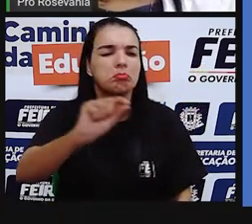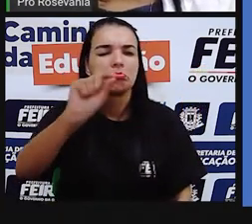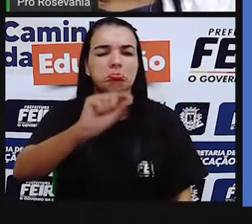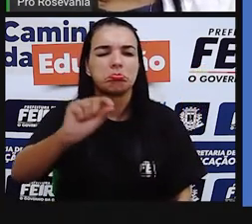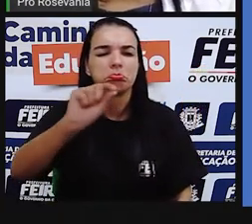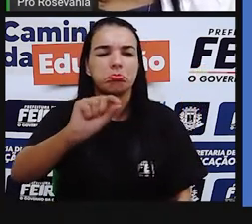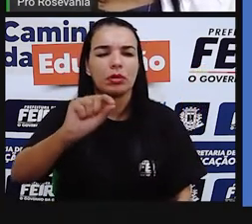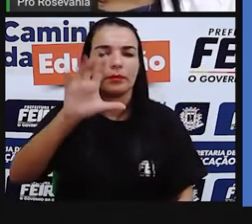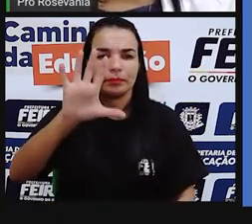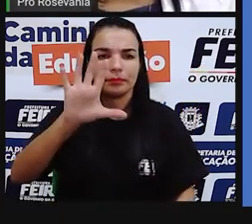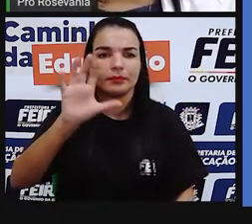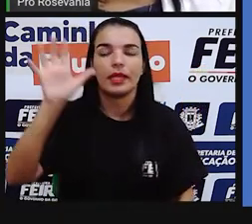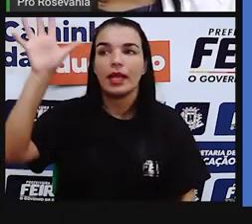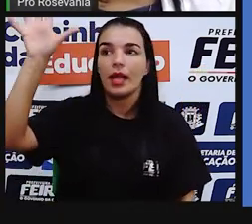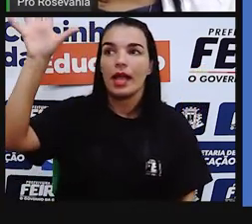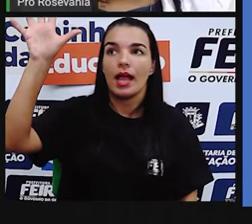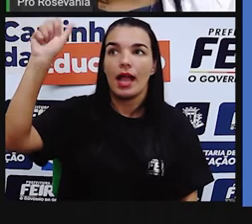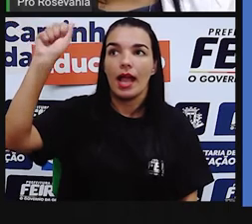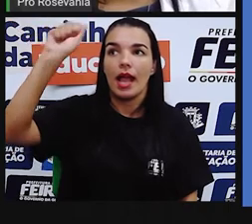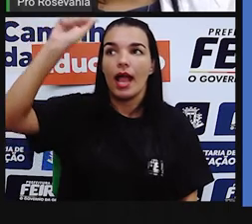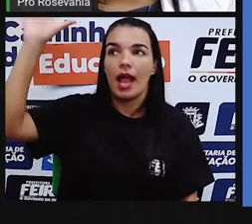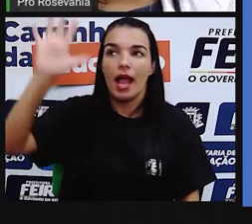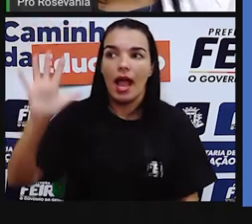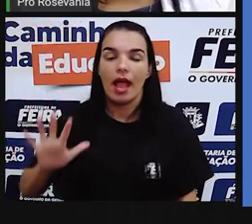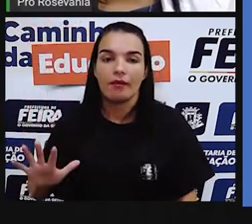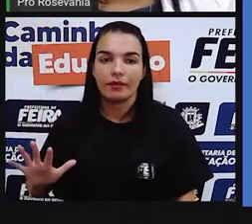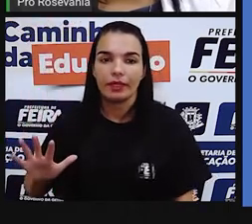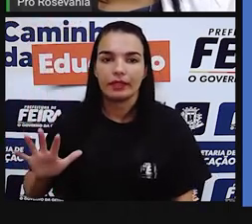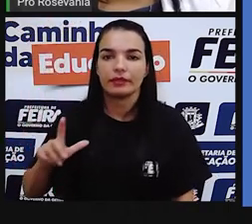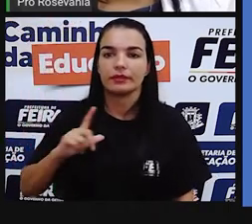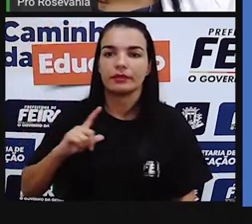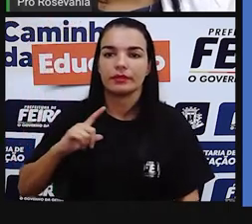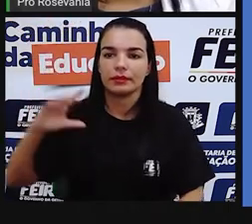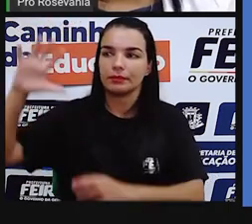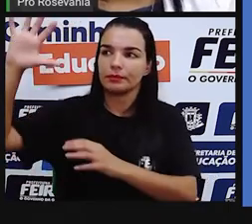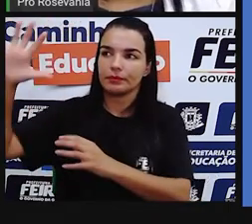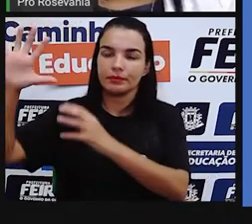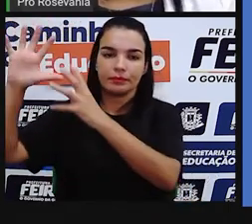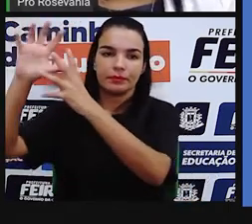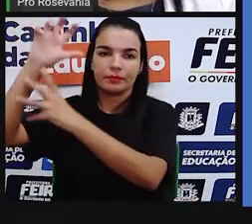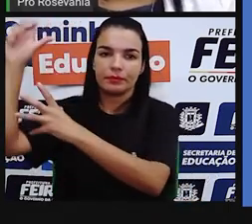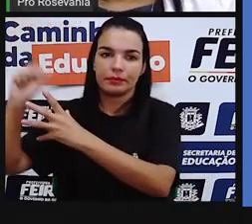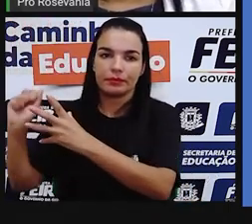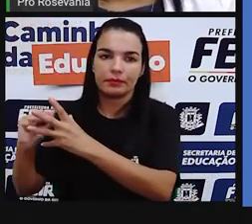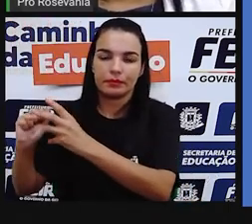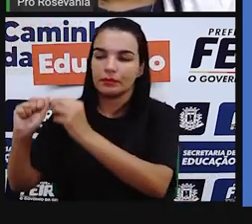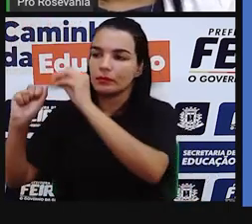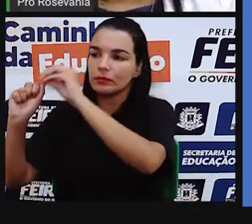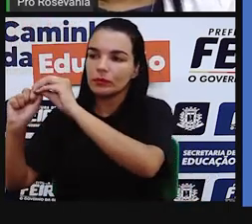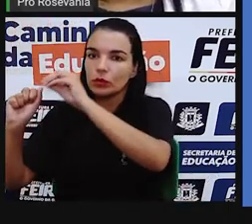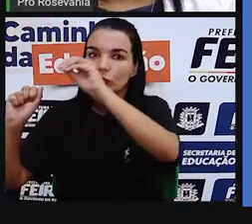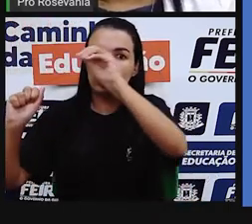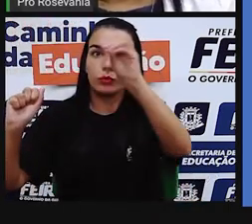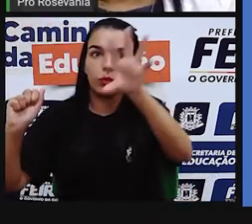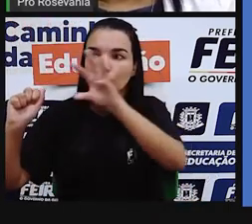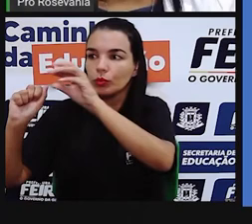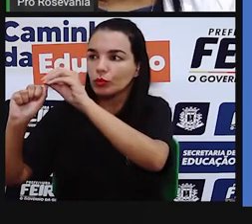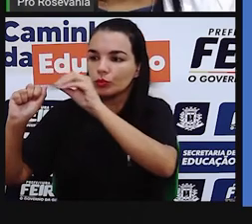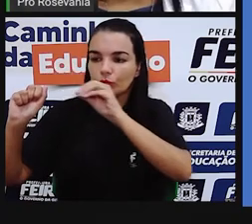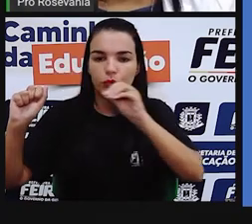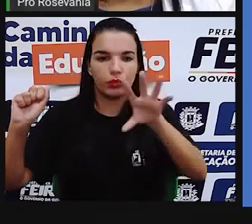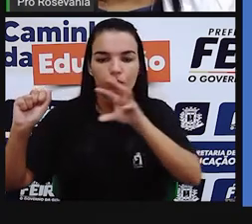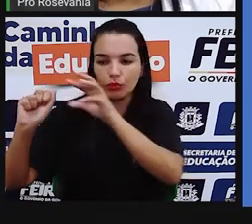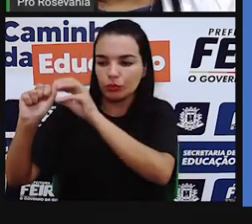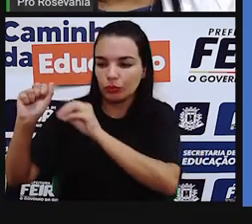né, vocês estão vendo lá, né, os povos africanos, eles vieram, né, de Angola,